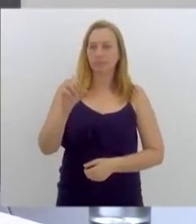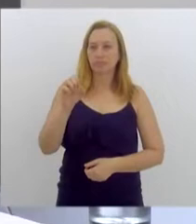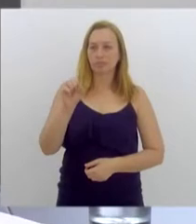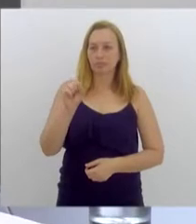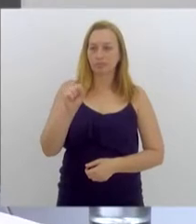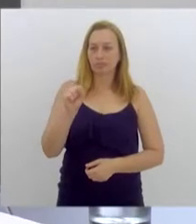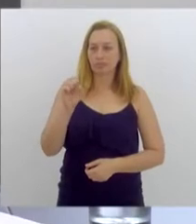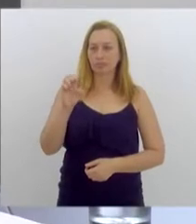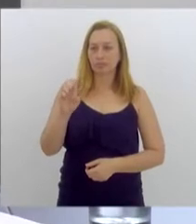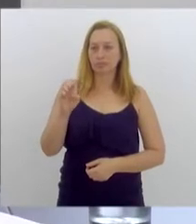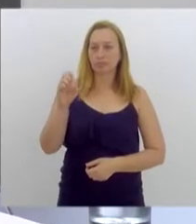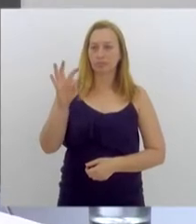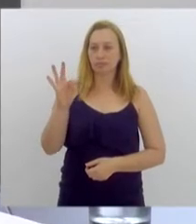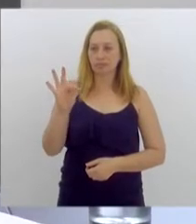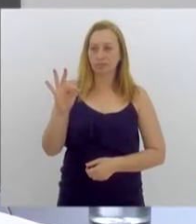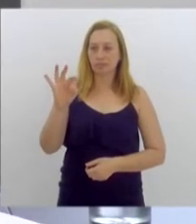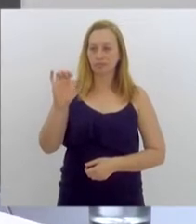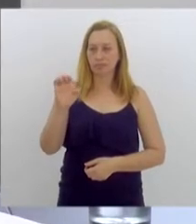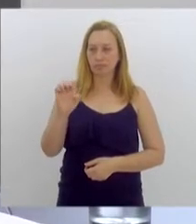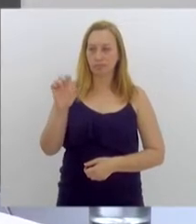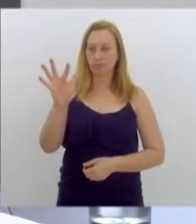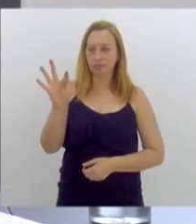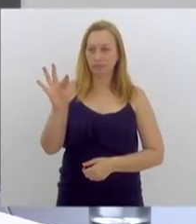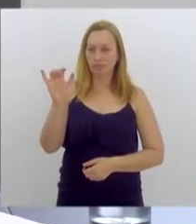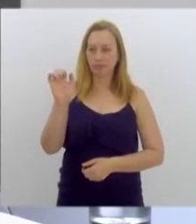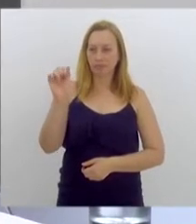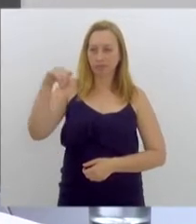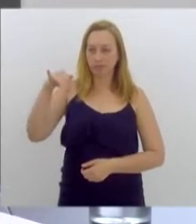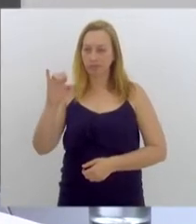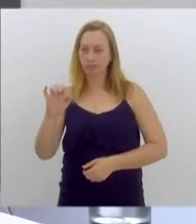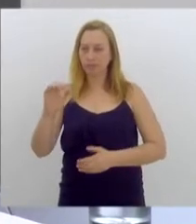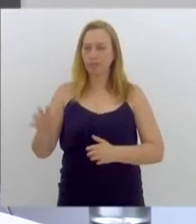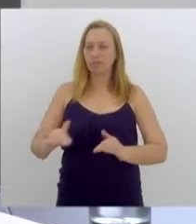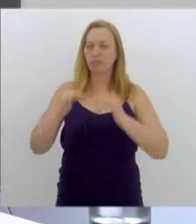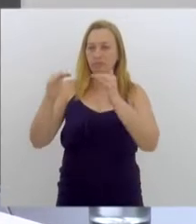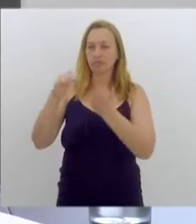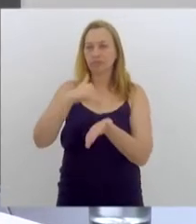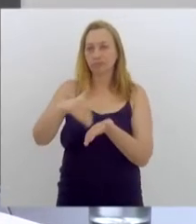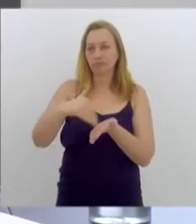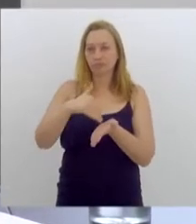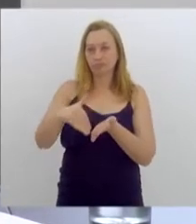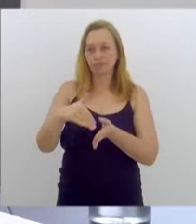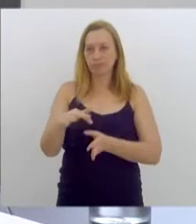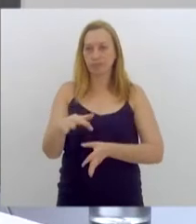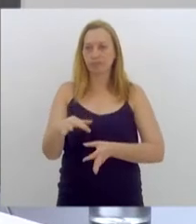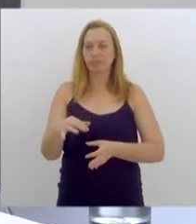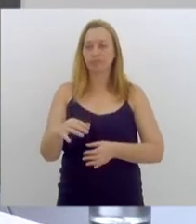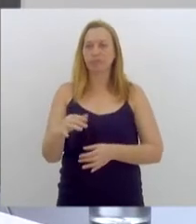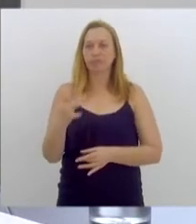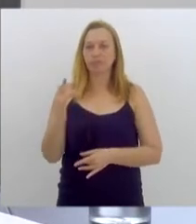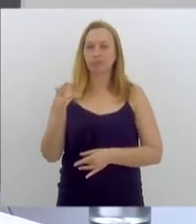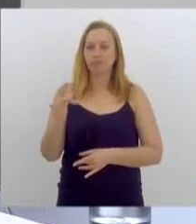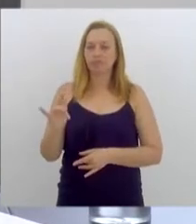Guimarães da Silva subsecretária do Tesouro da secretaria de fazenda